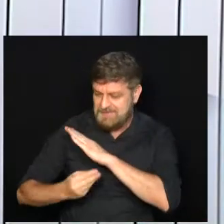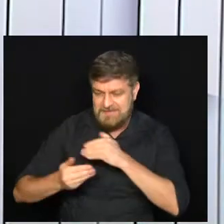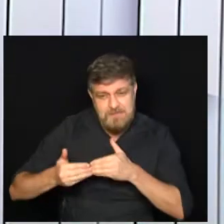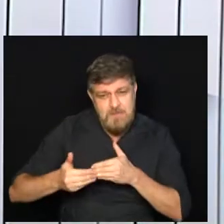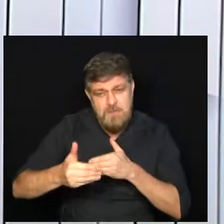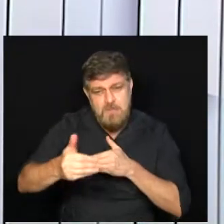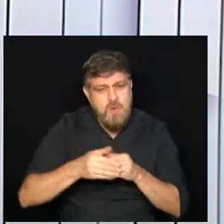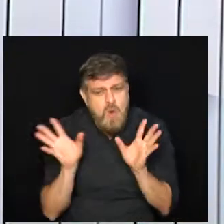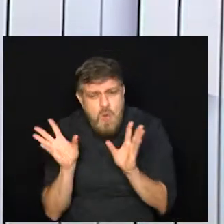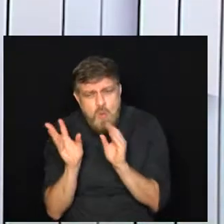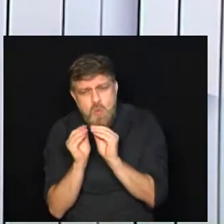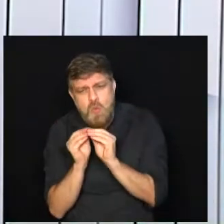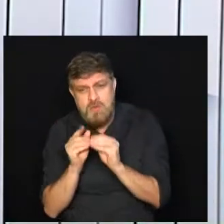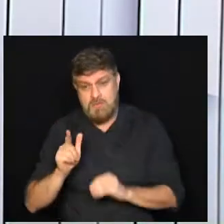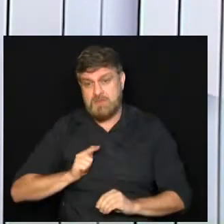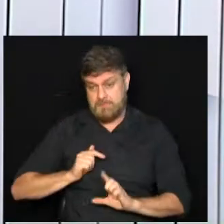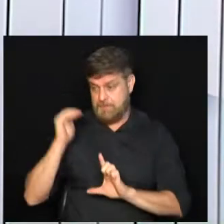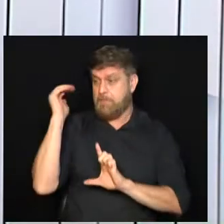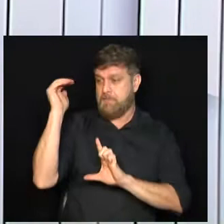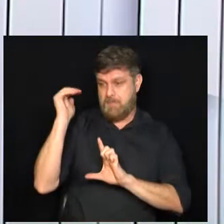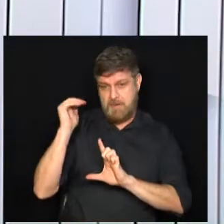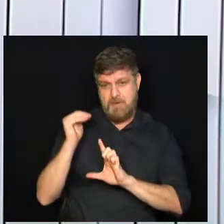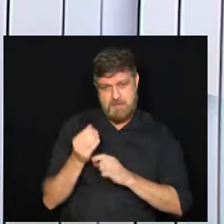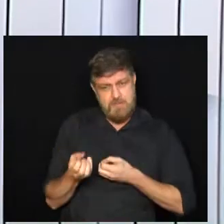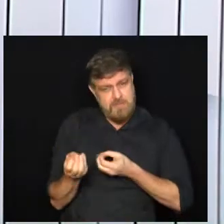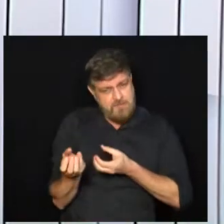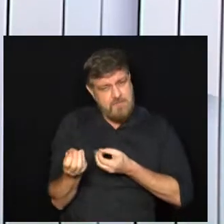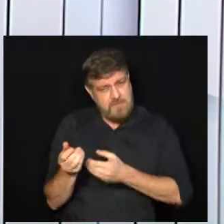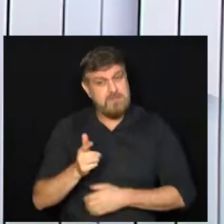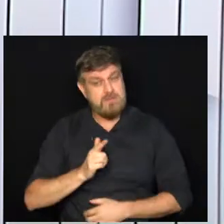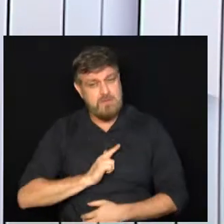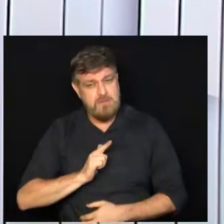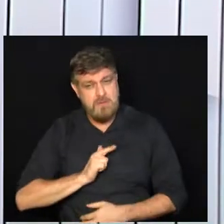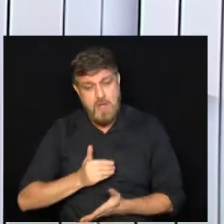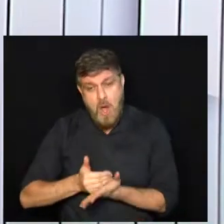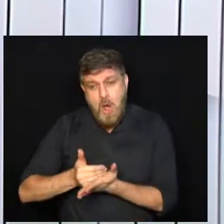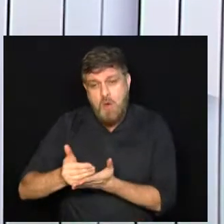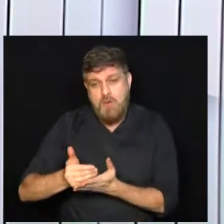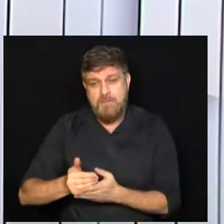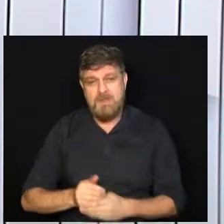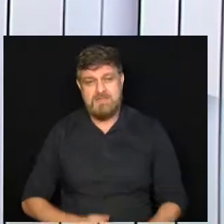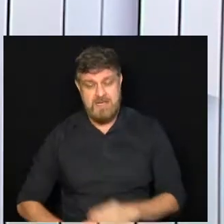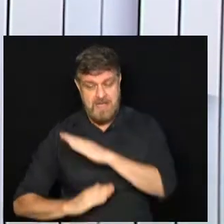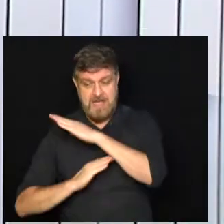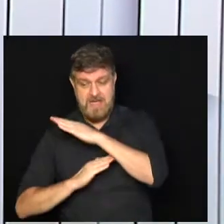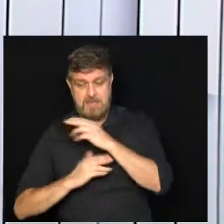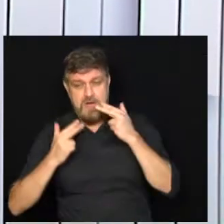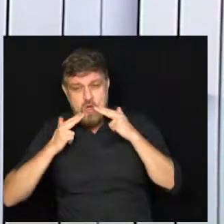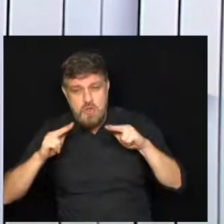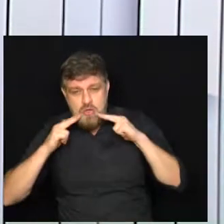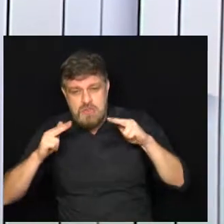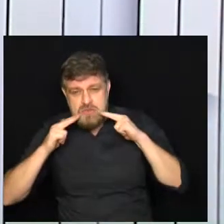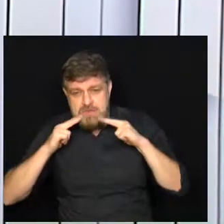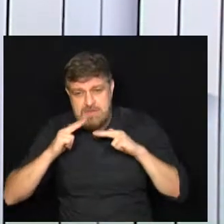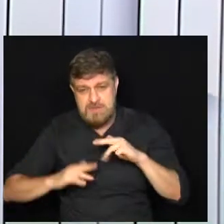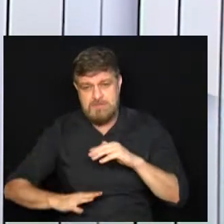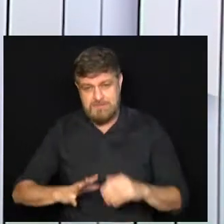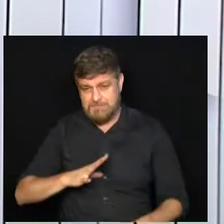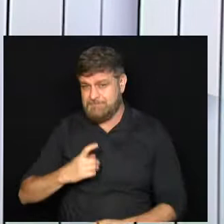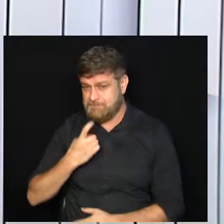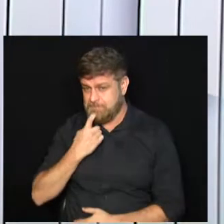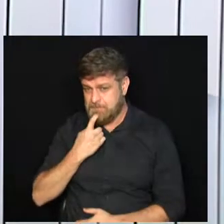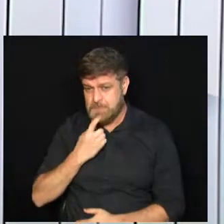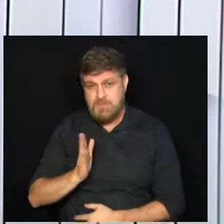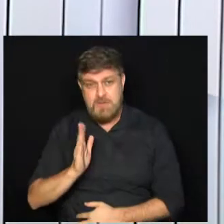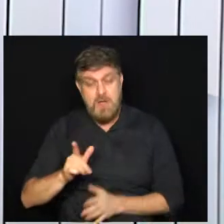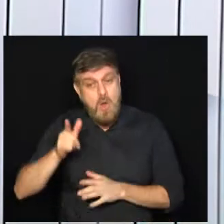edição curta, mas com muitas informações. A gente abre com as notícias do Legislativo aqui da Câmara de Campinas, já